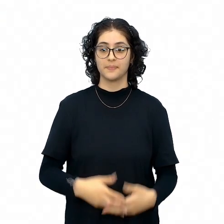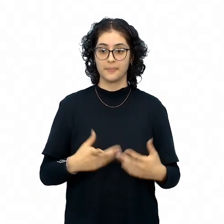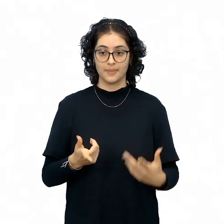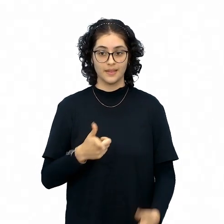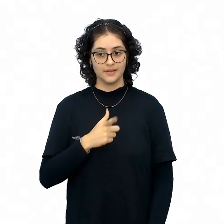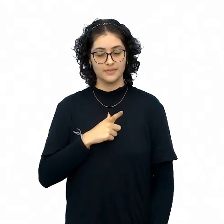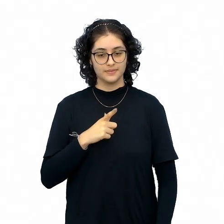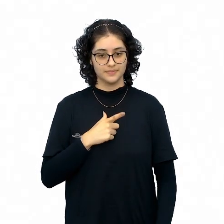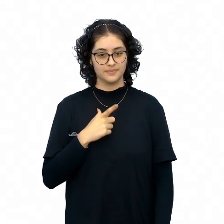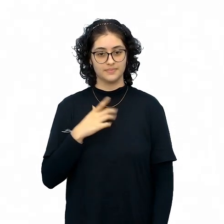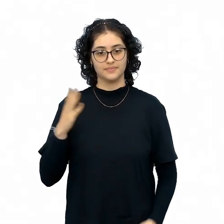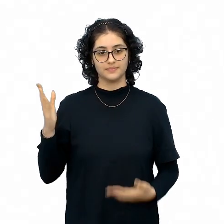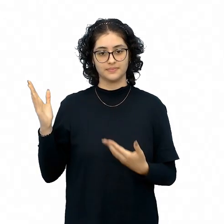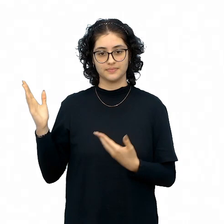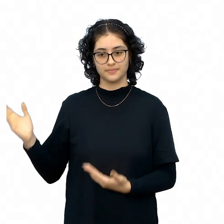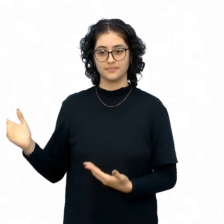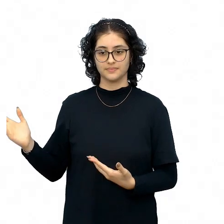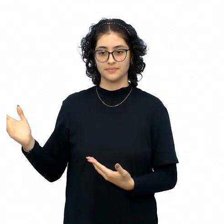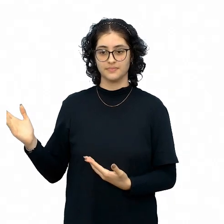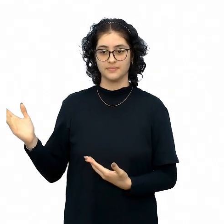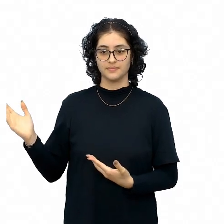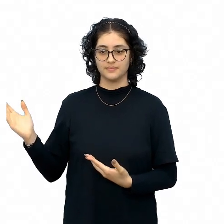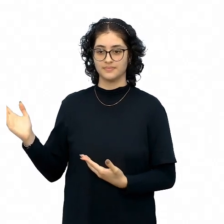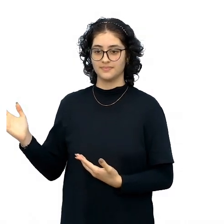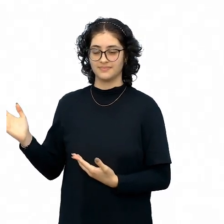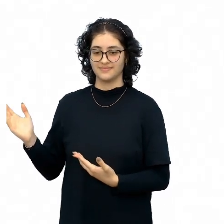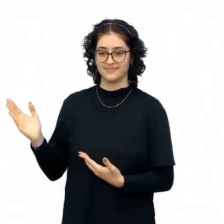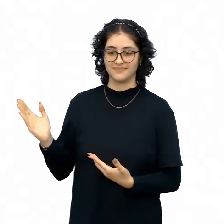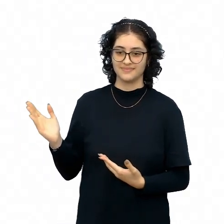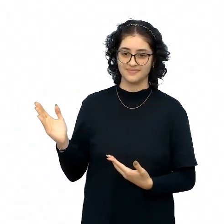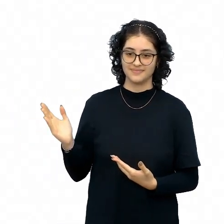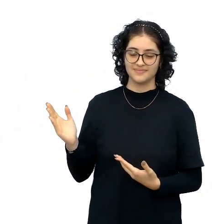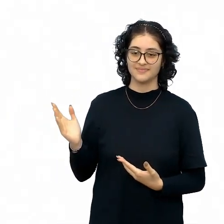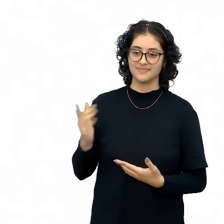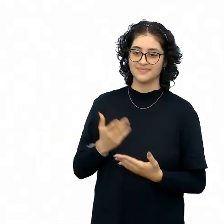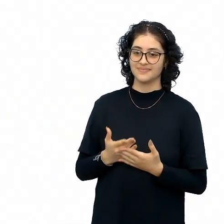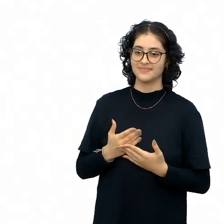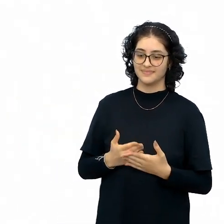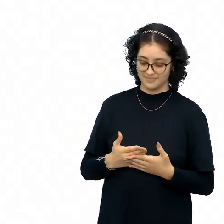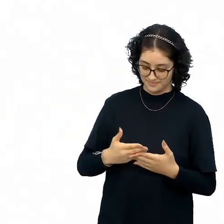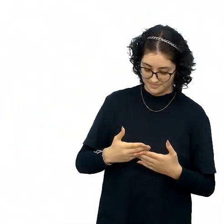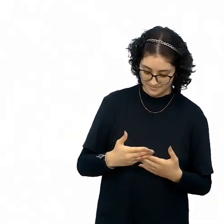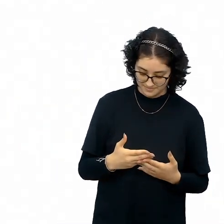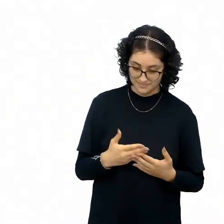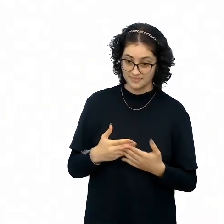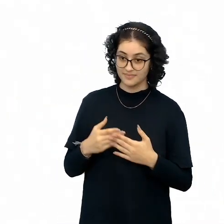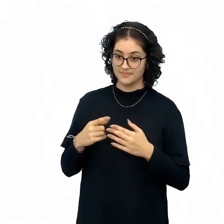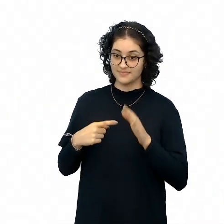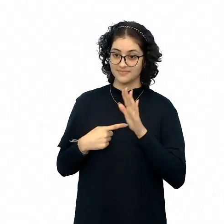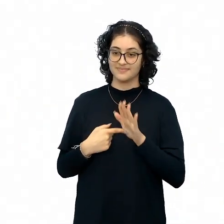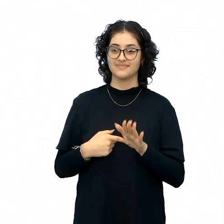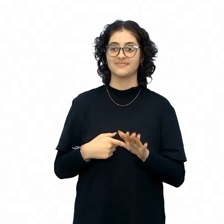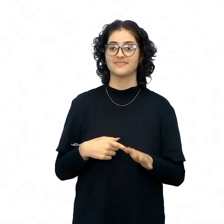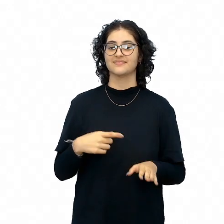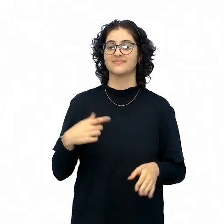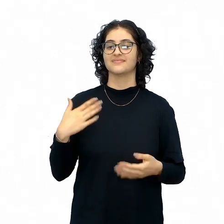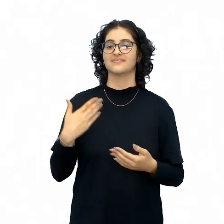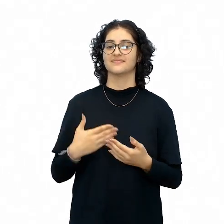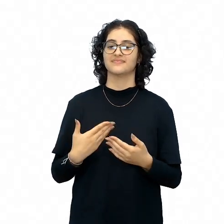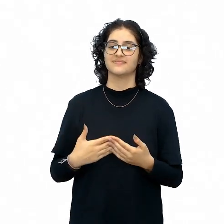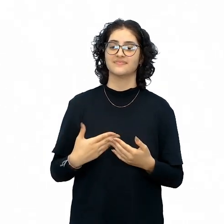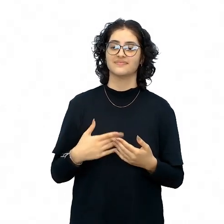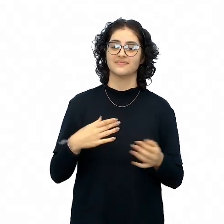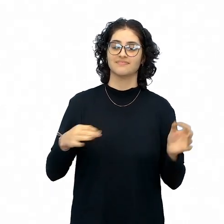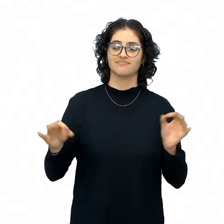temos, então, olha, essas aulas, não é? Elas são desenvolvidas também de modo que o estudante